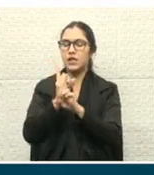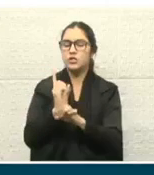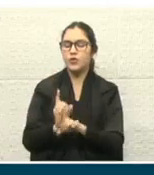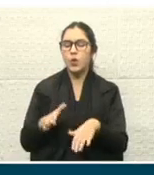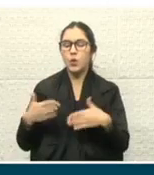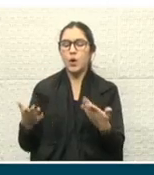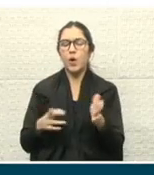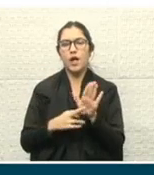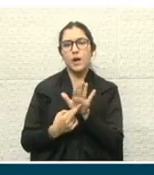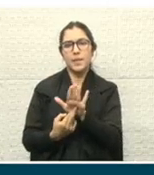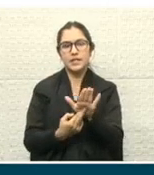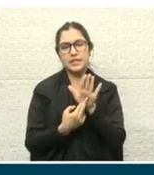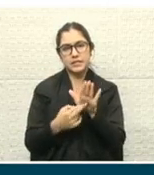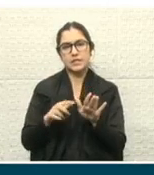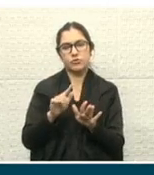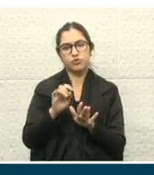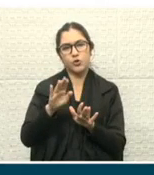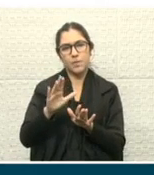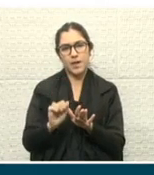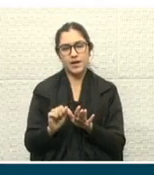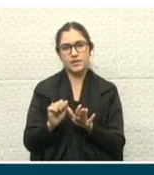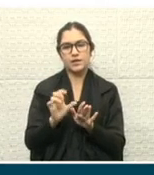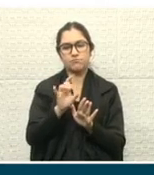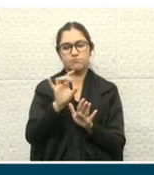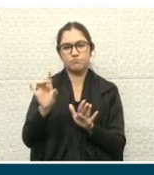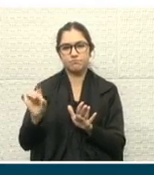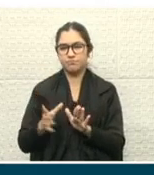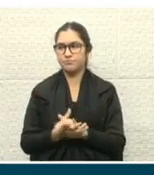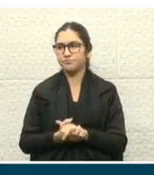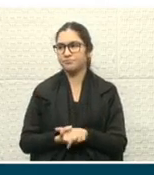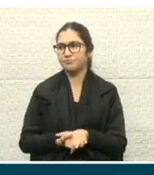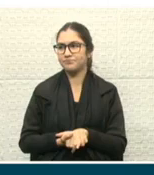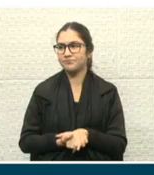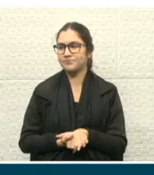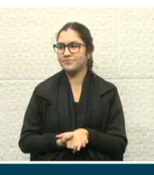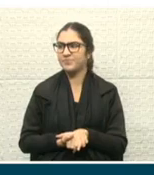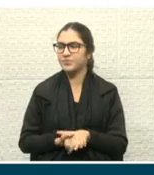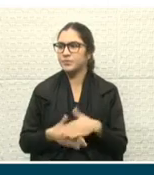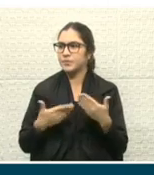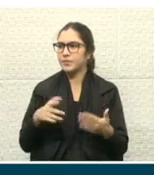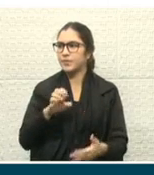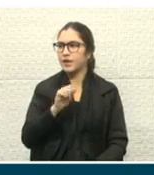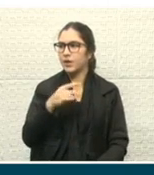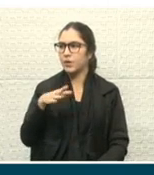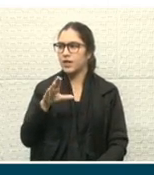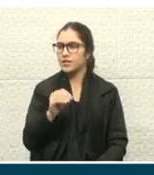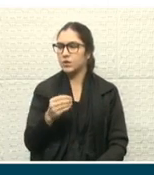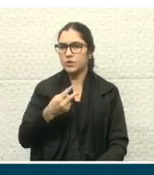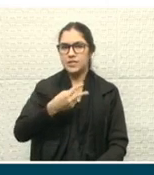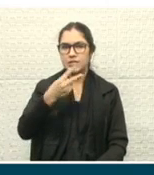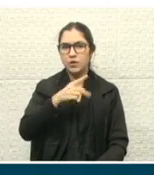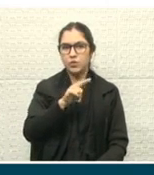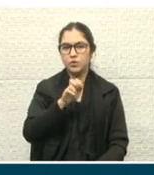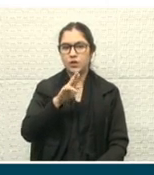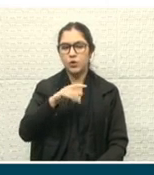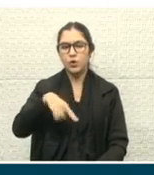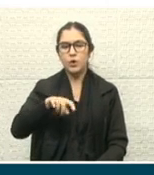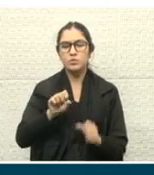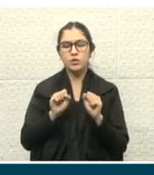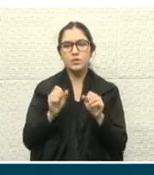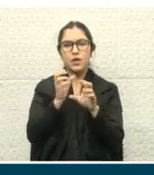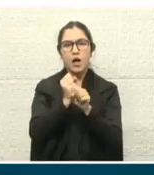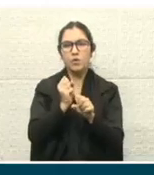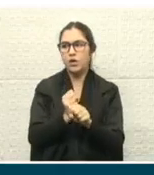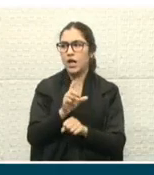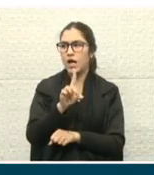a representação geométrica para as raízes. Em uma equação do segundo grau, nós podemos calcular